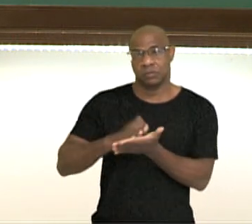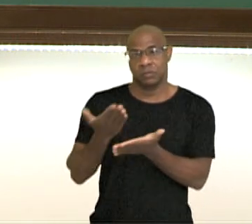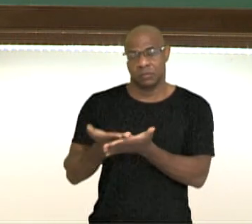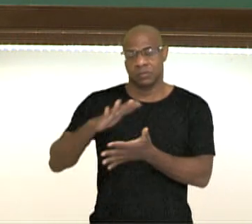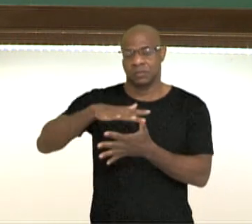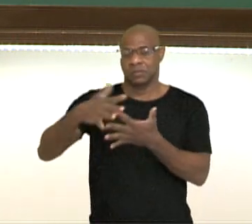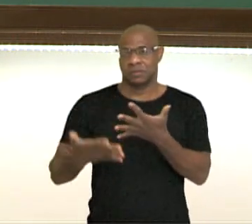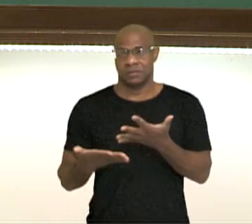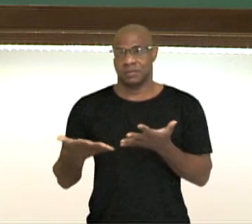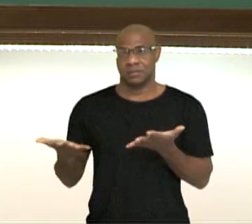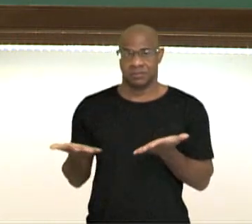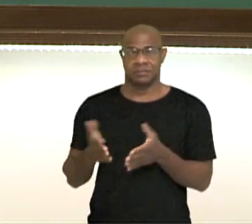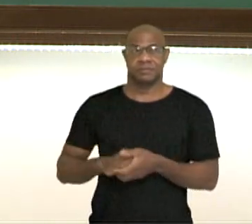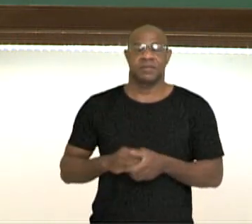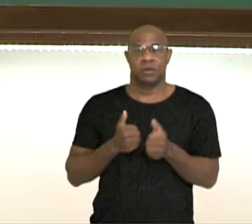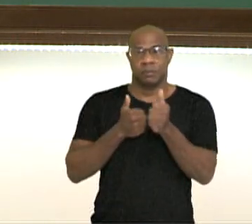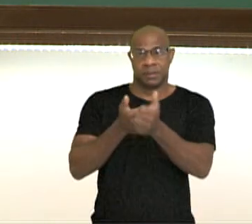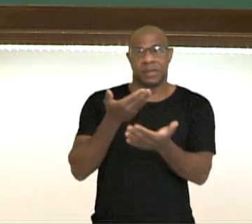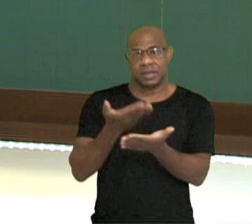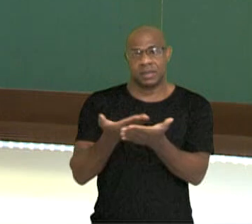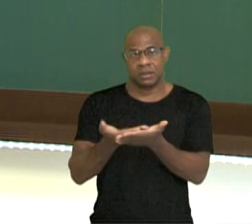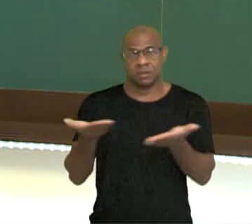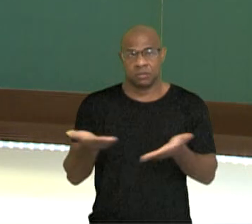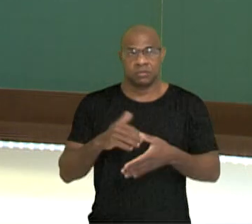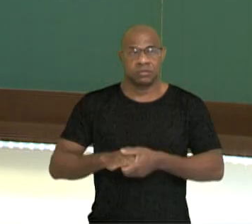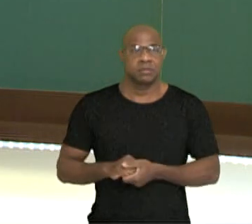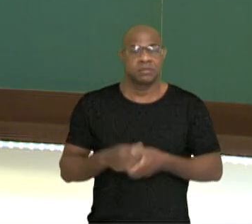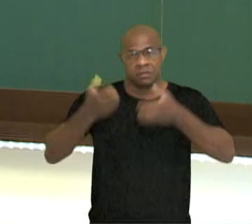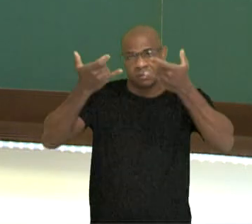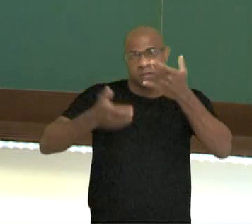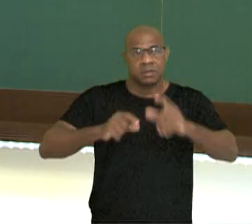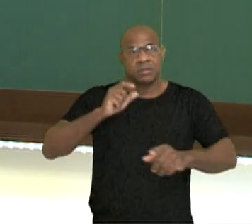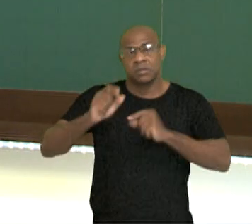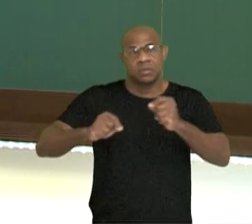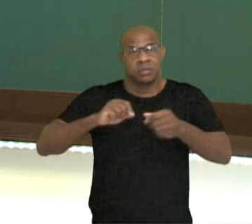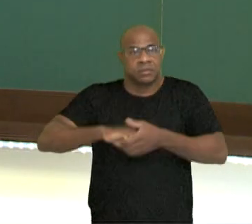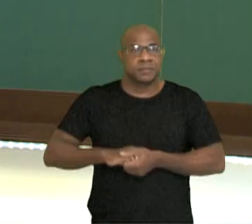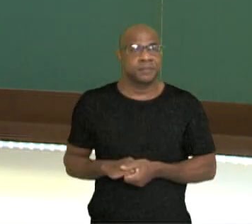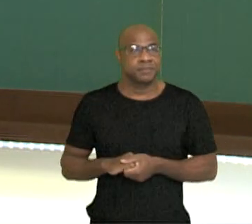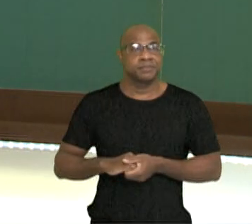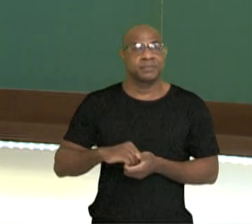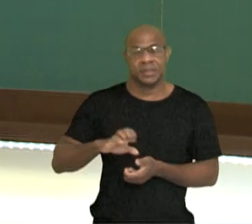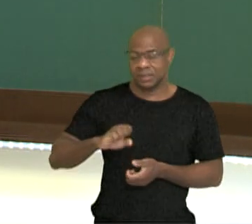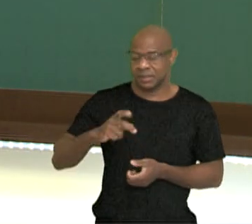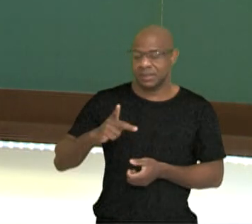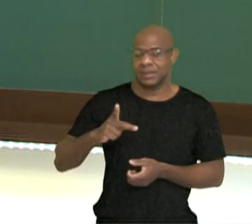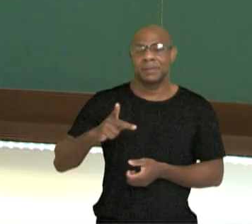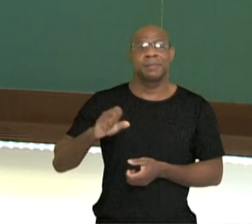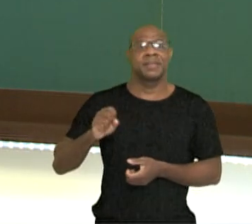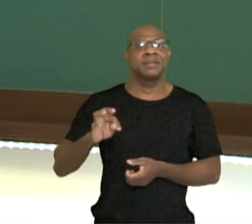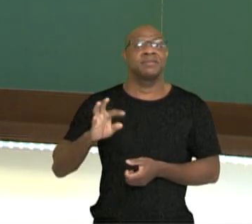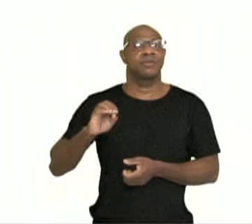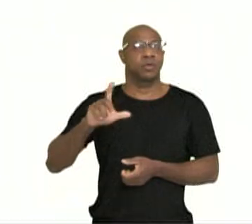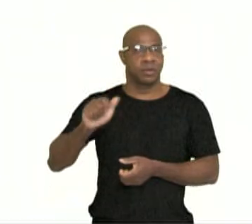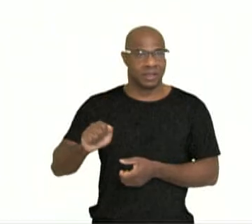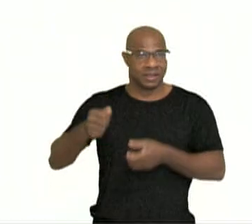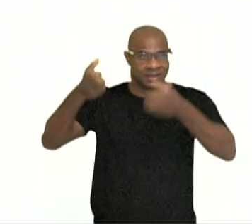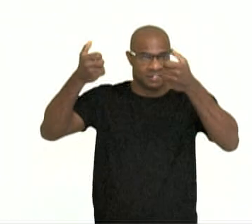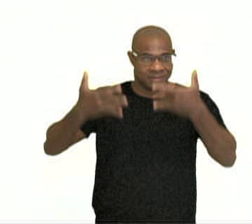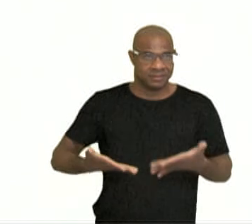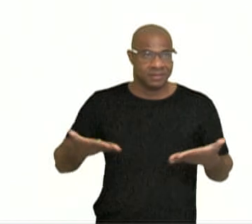dirigindo esta aula e a gente vai falar sobre a epístola, o gênero epistolar, um dos gêneros dos discursos